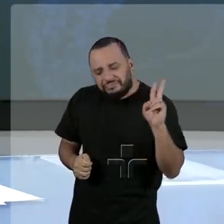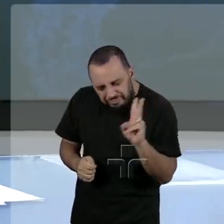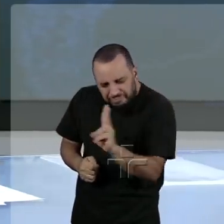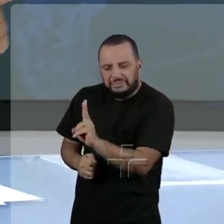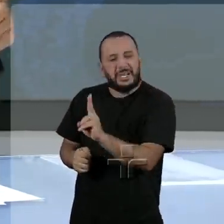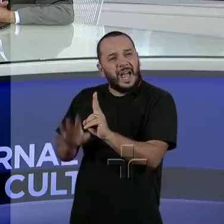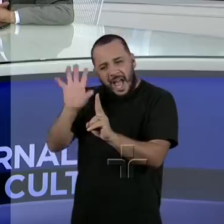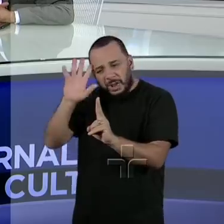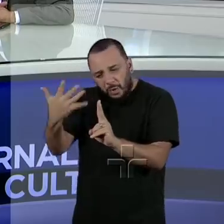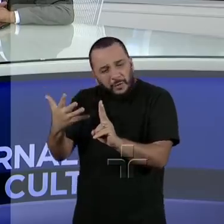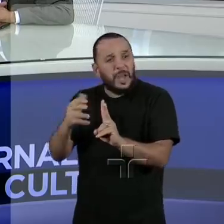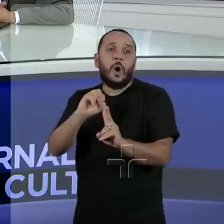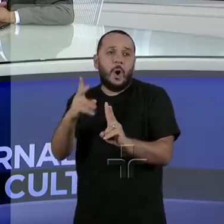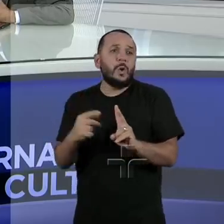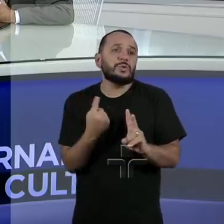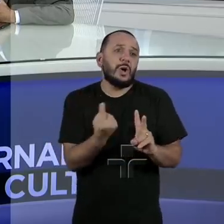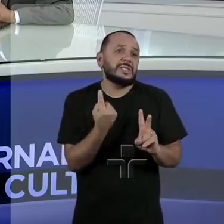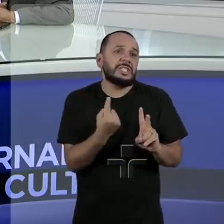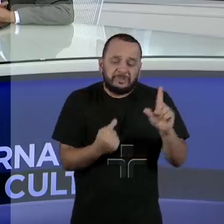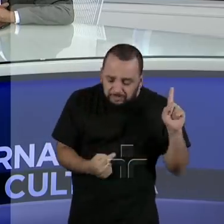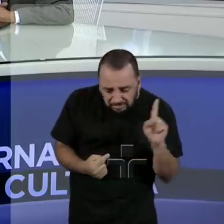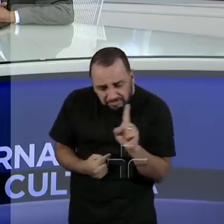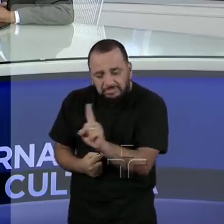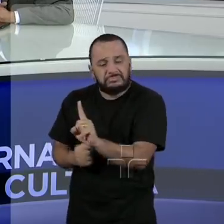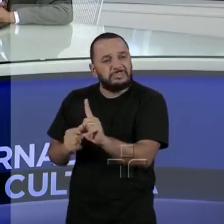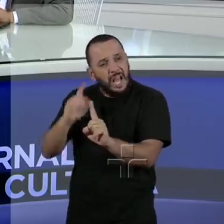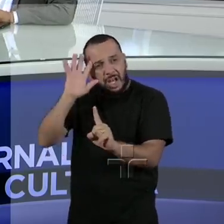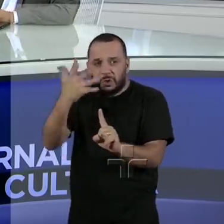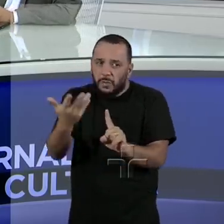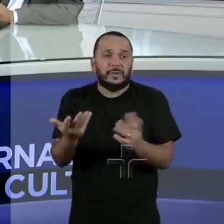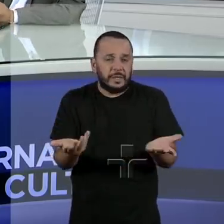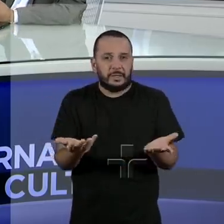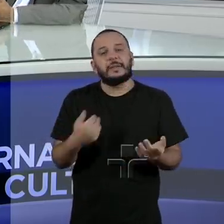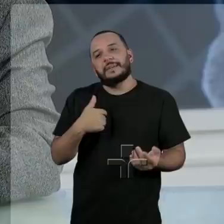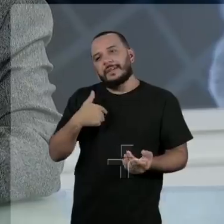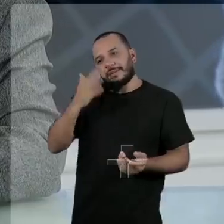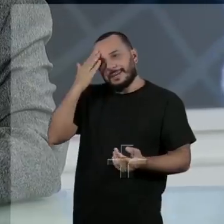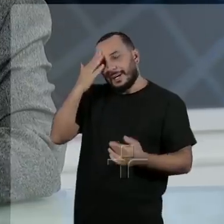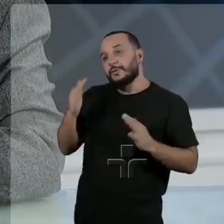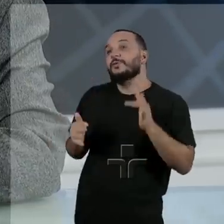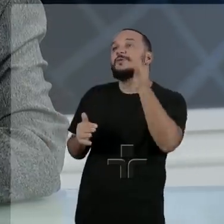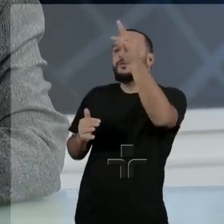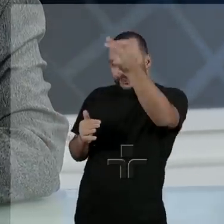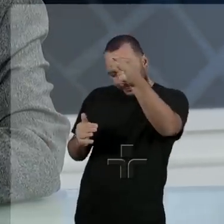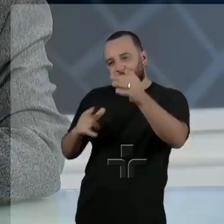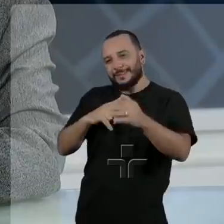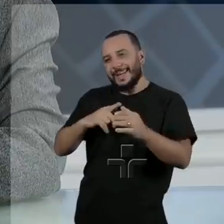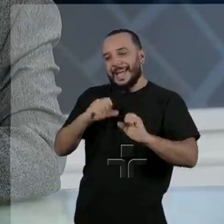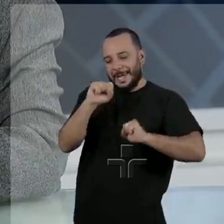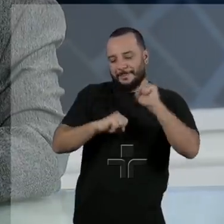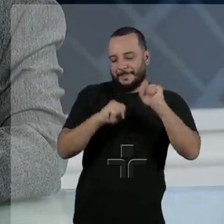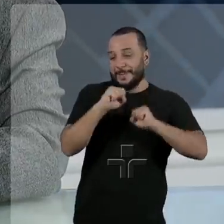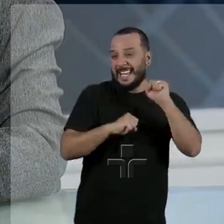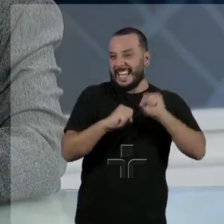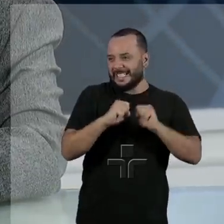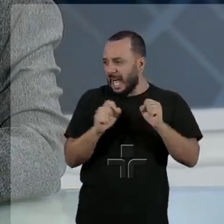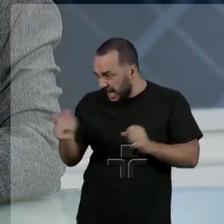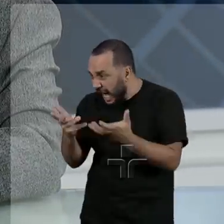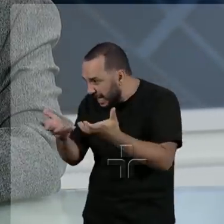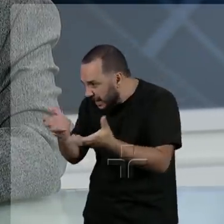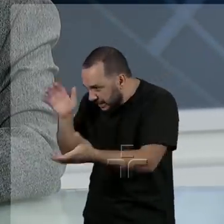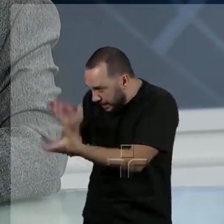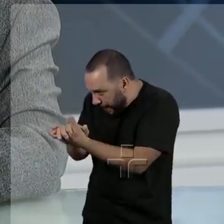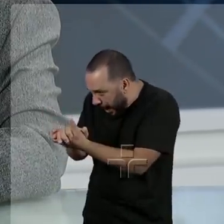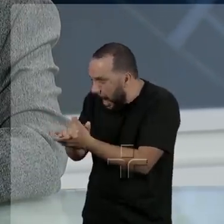Unilateralmente. Eu imagino que um dia a gente vai ter algum tipo de empresa privada que vai prestar serviço para quem quer separar. De repente, a empresa faz